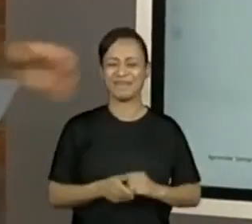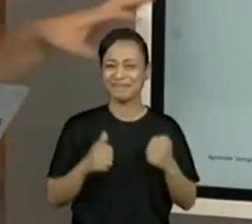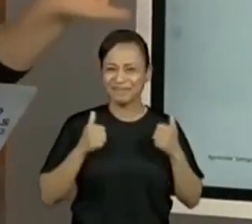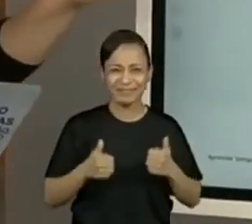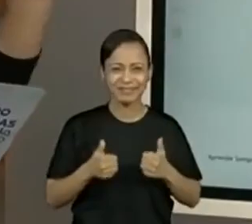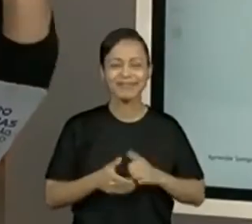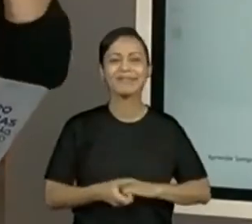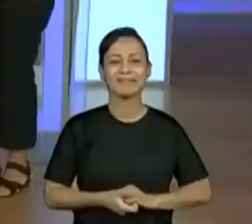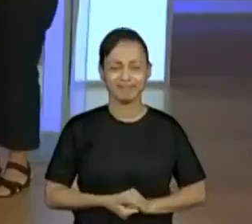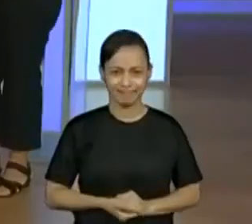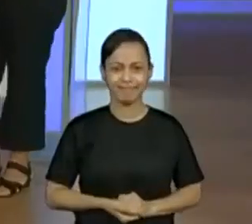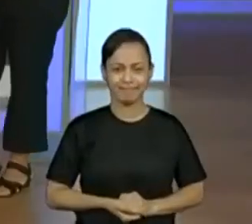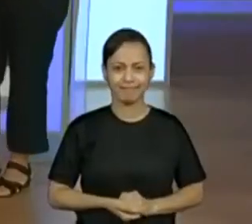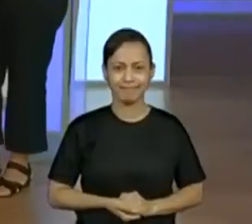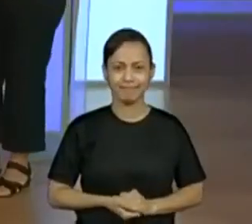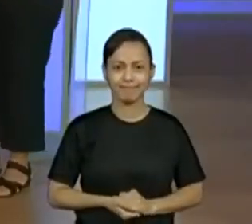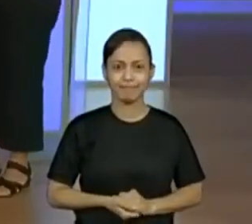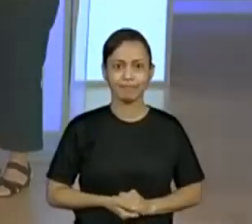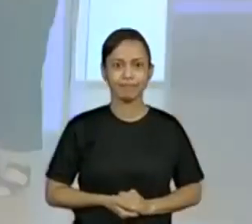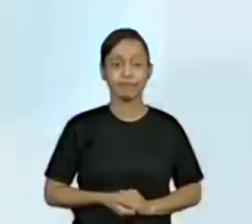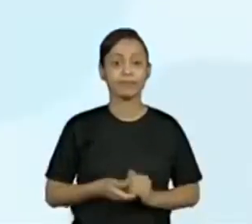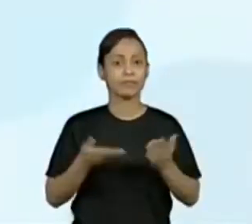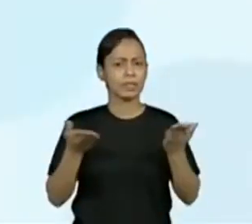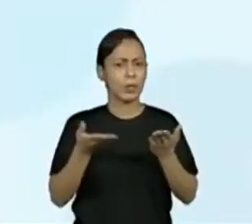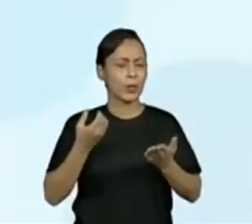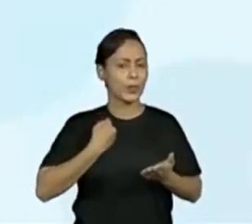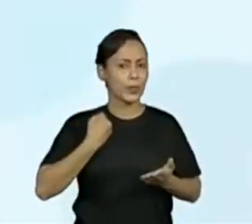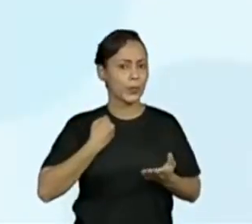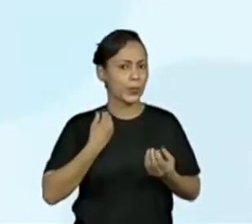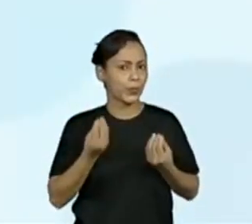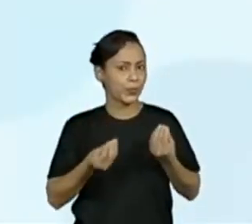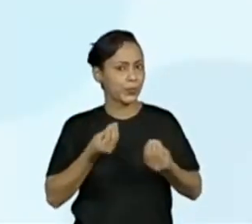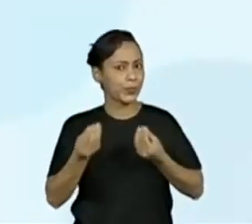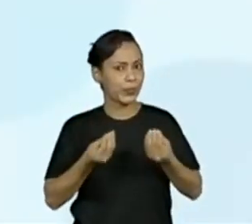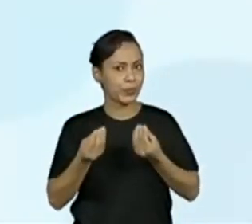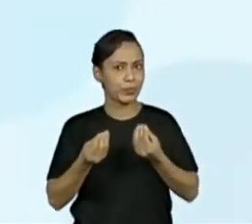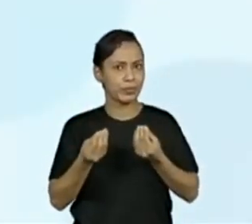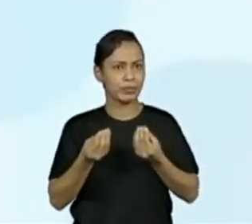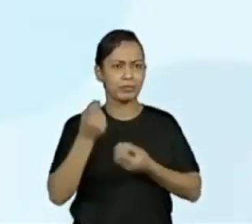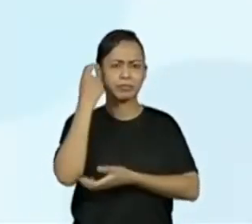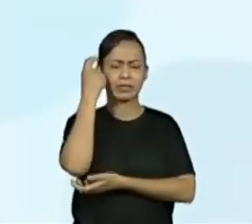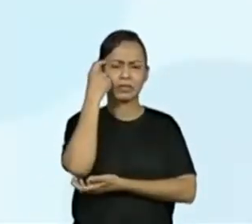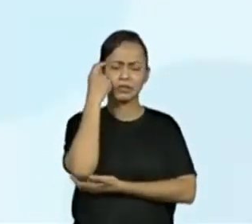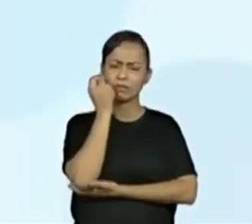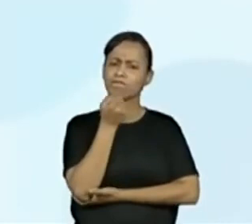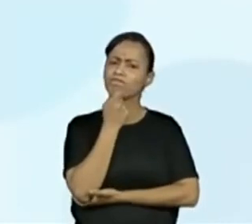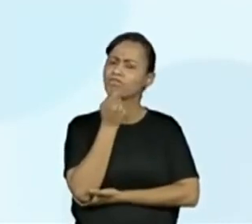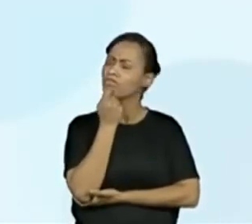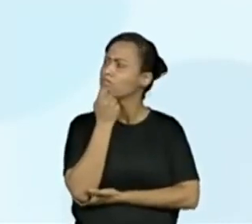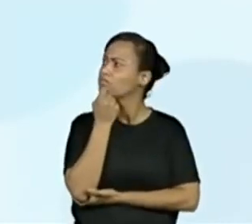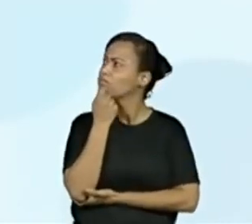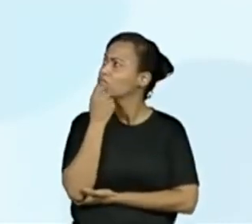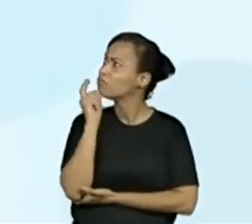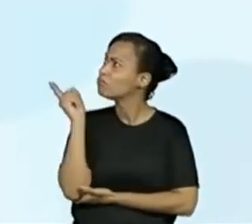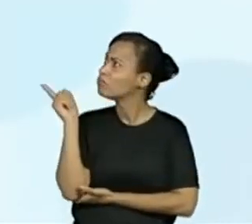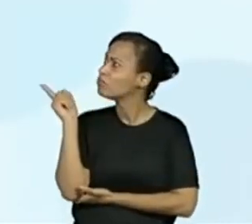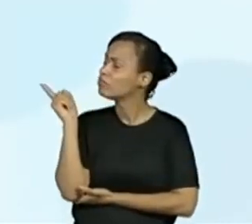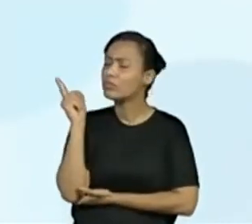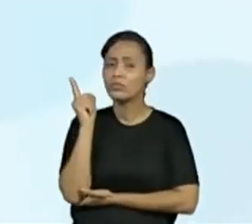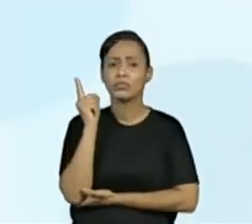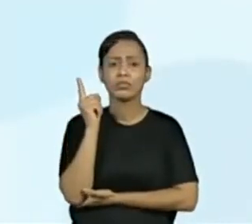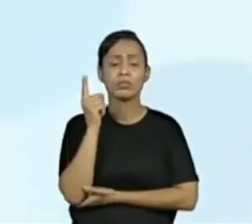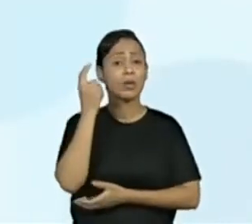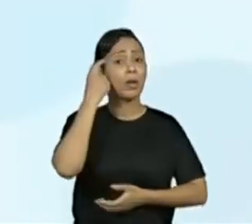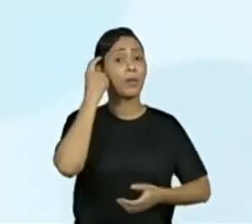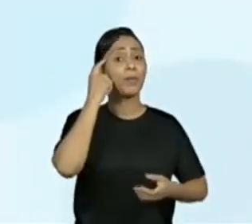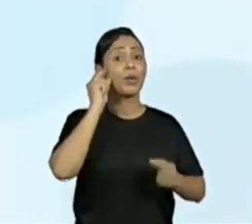conhecimentos. Vamos pensar aqui no número antes de questioná-los? Olha só, eu já penso, sabe no quê, professora?